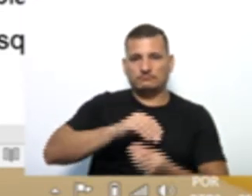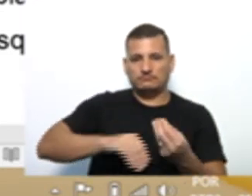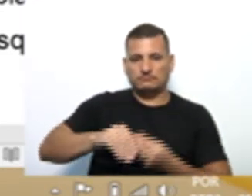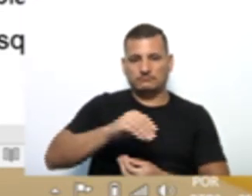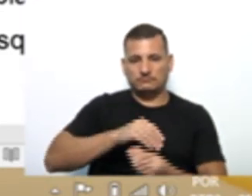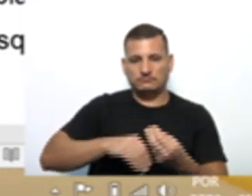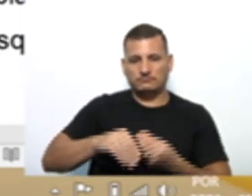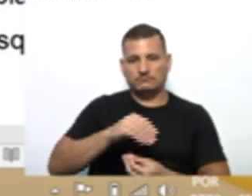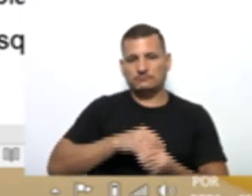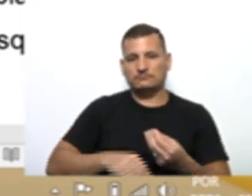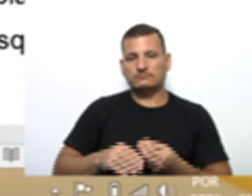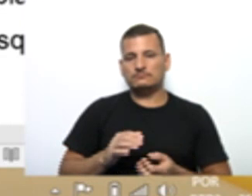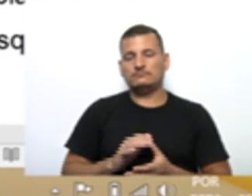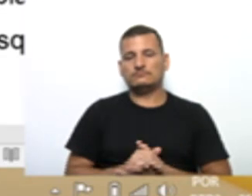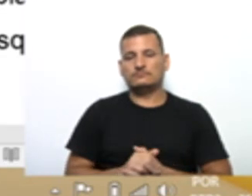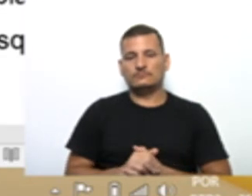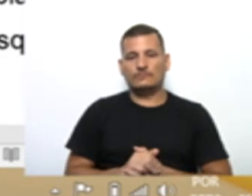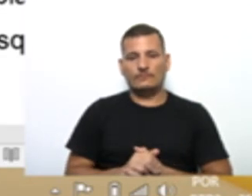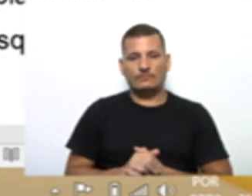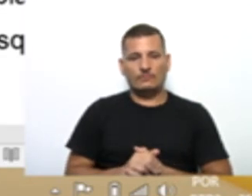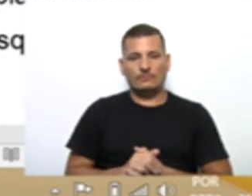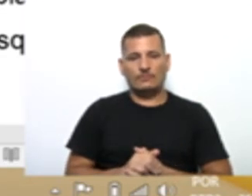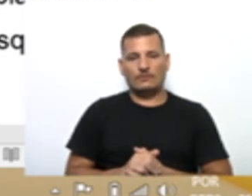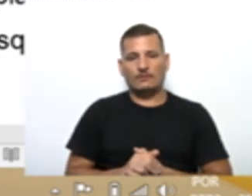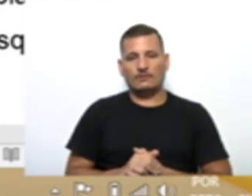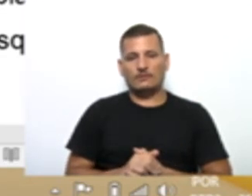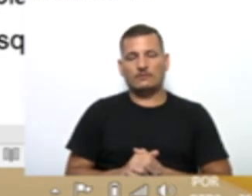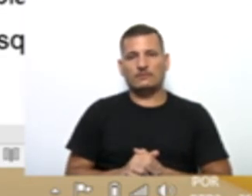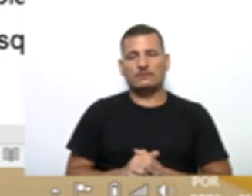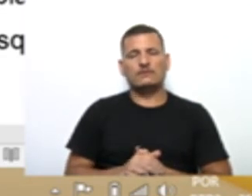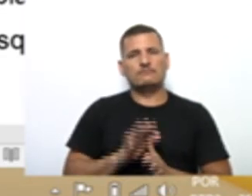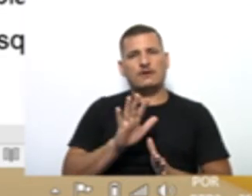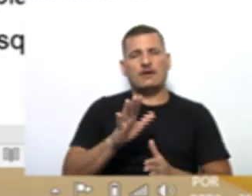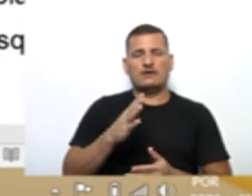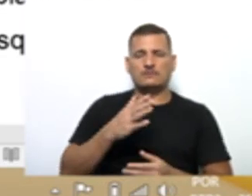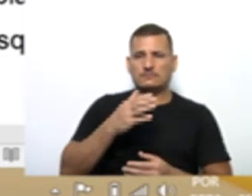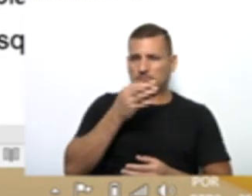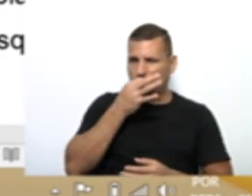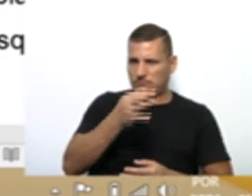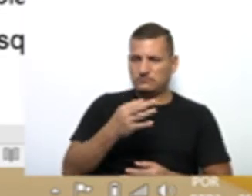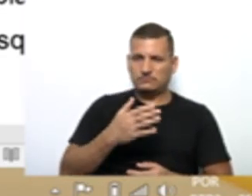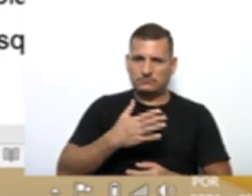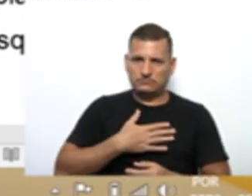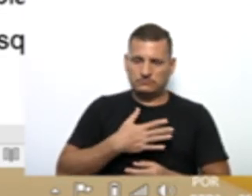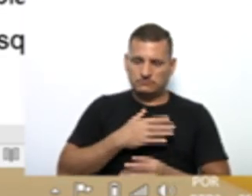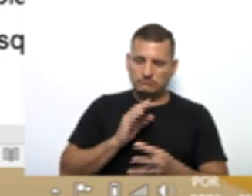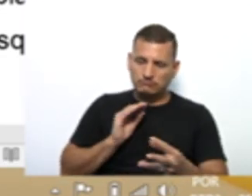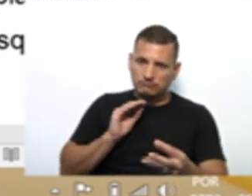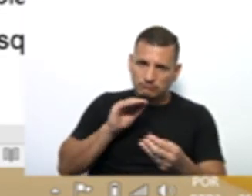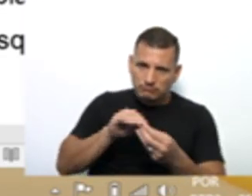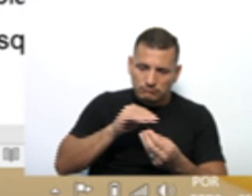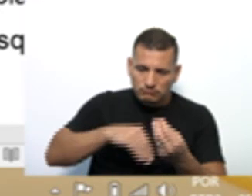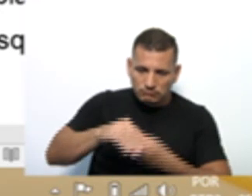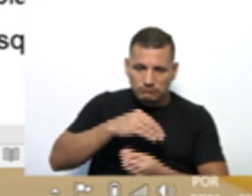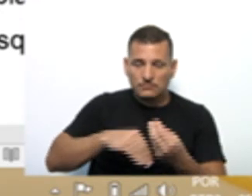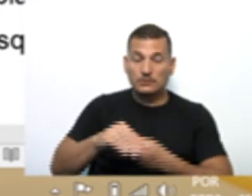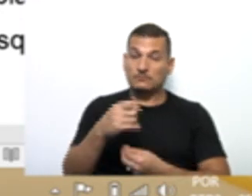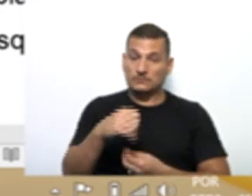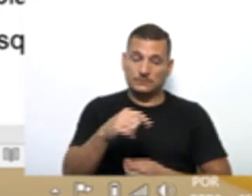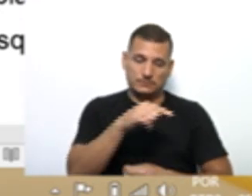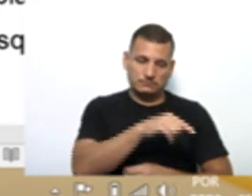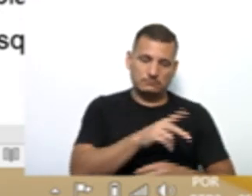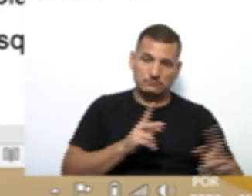fonte. Só que, mesmo fazendo essa minha interpretação daquela fonte, eu tenho que trazer aquela